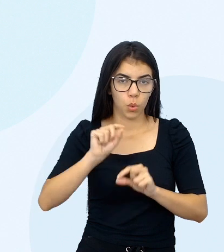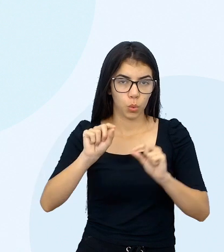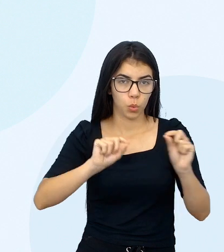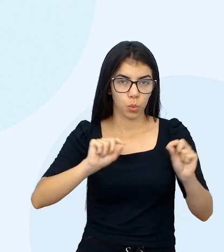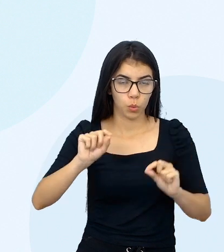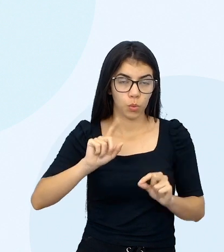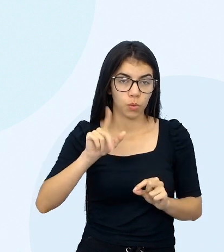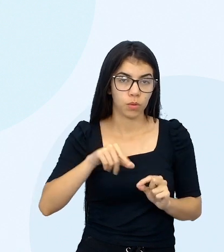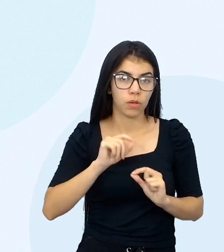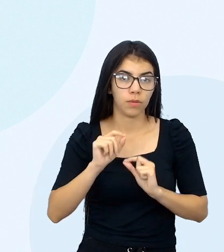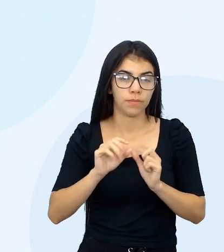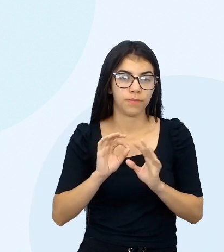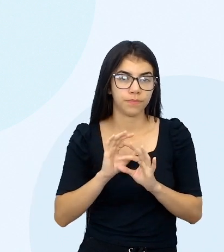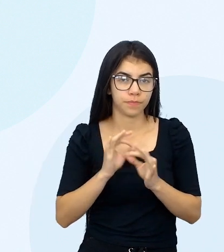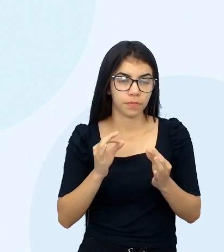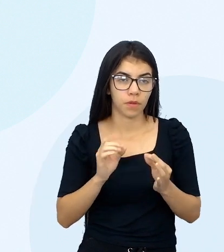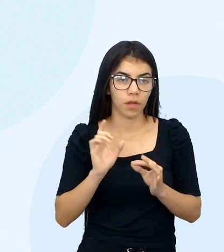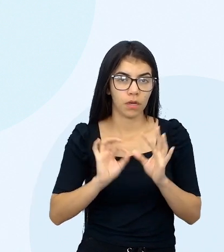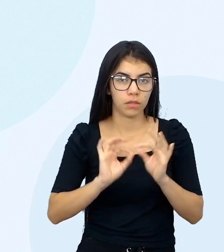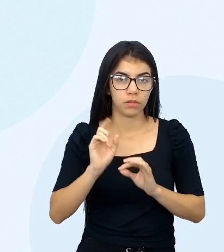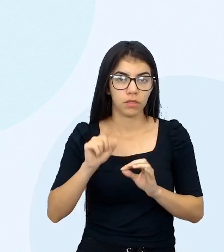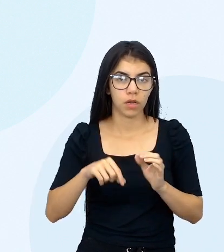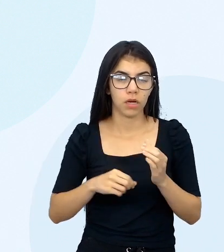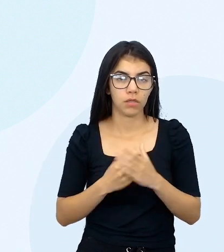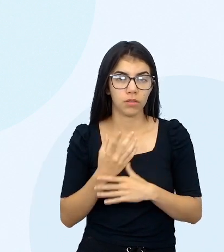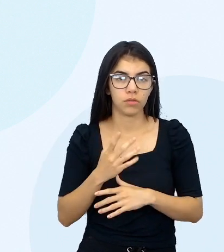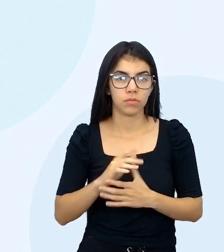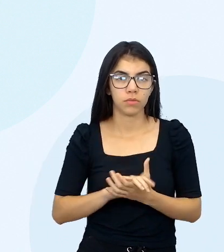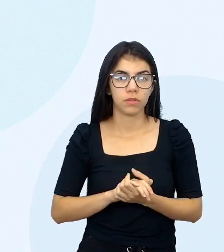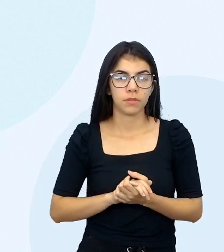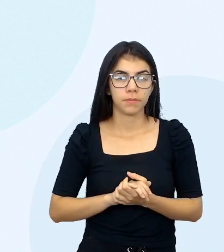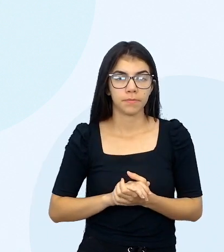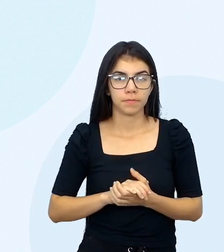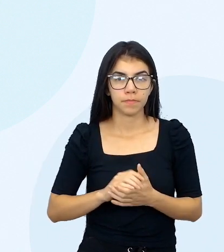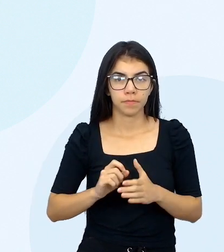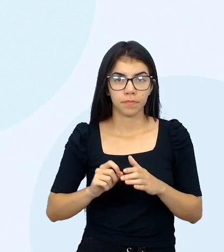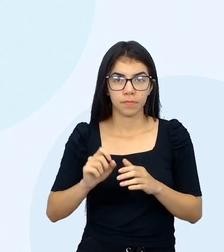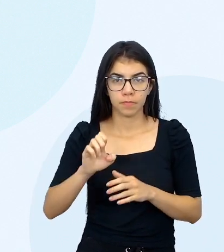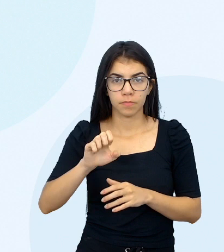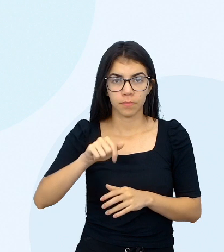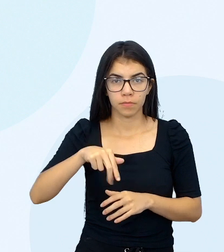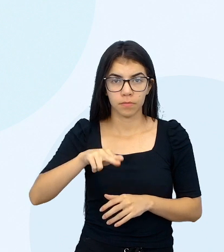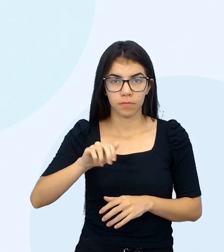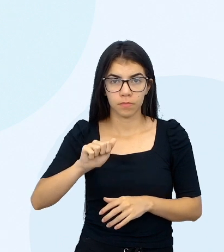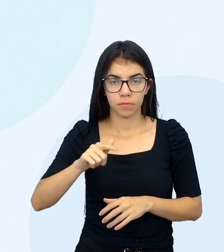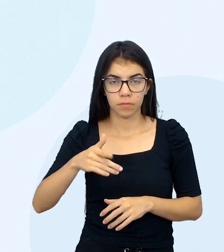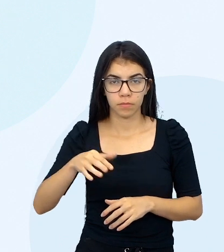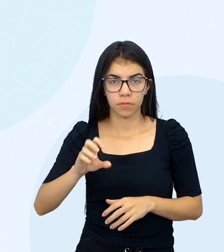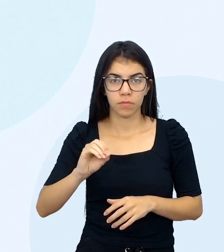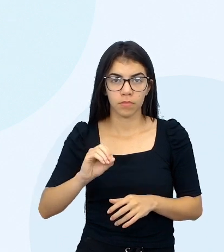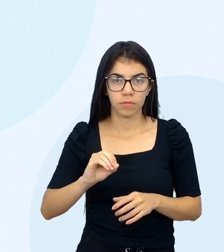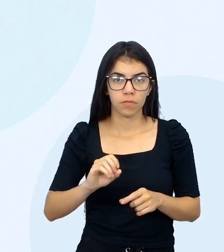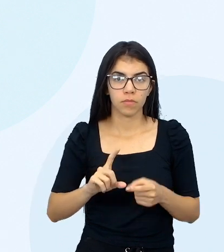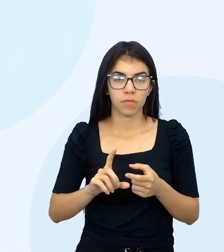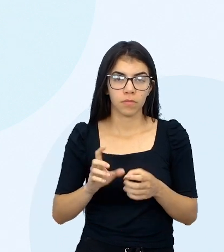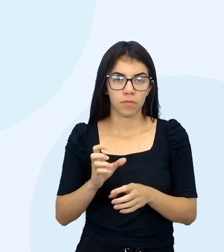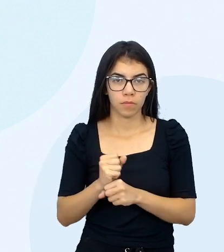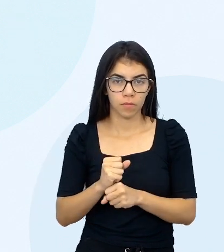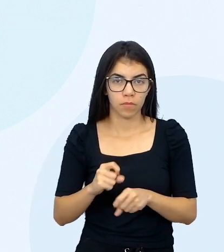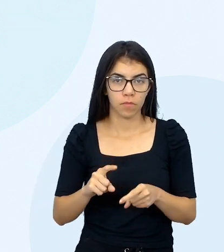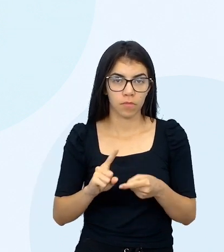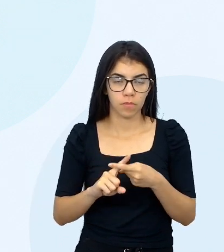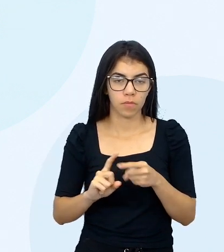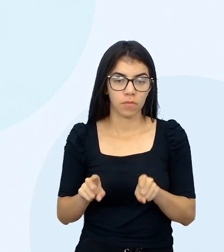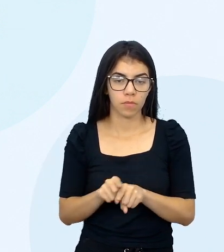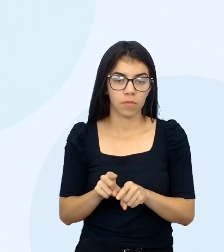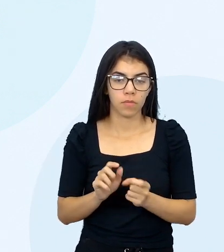regressão linear simples. Perfeito. Descobrir qual é a equação que tem essa reta que melhor representa esses pontos.